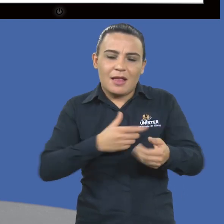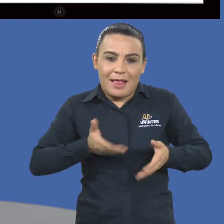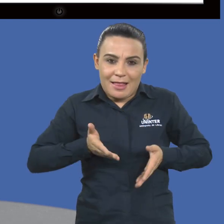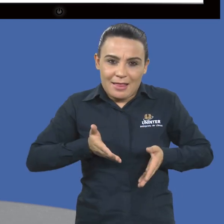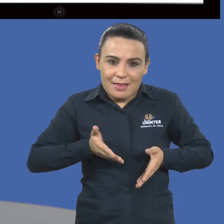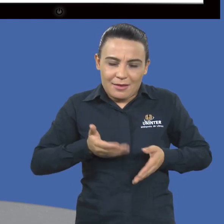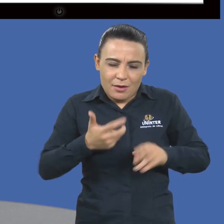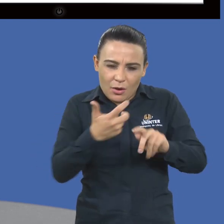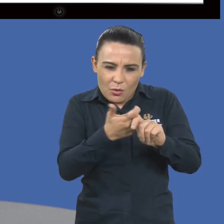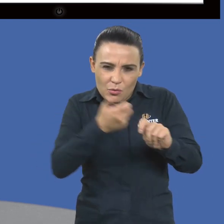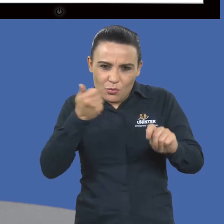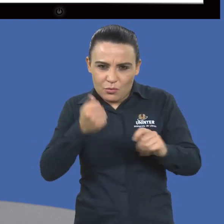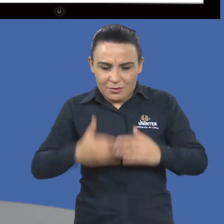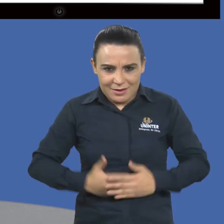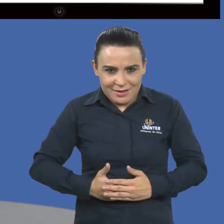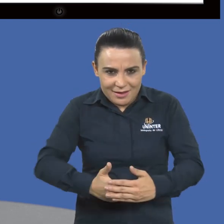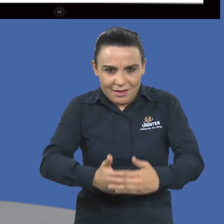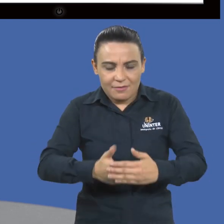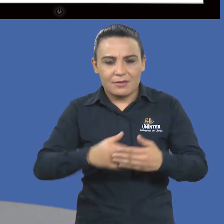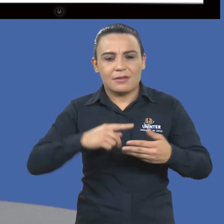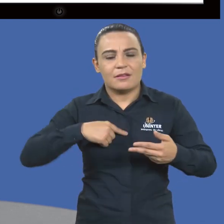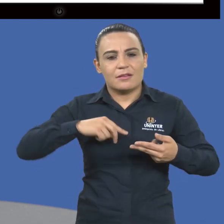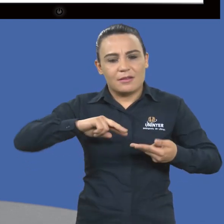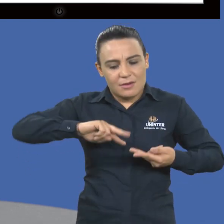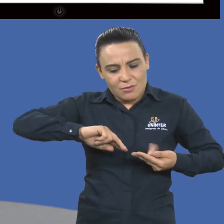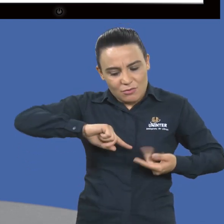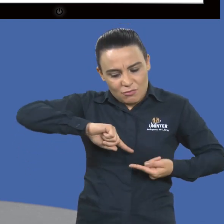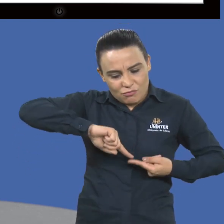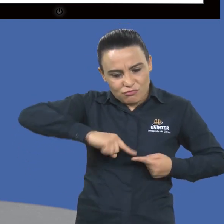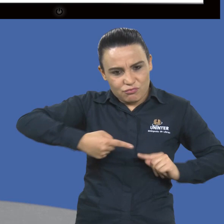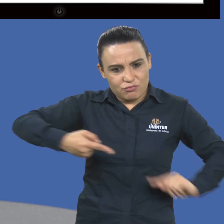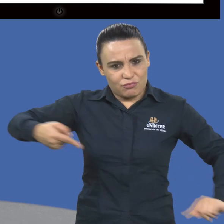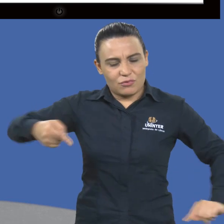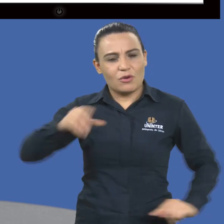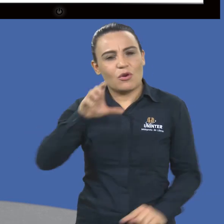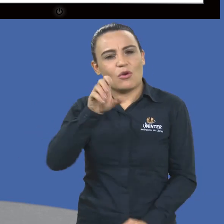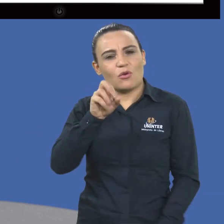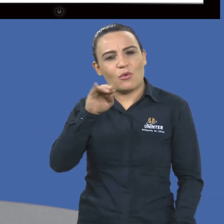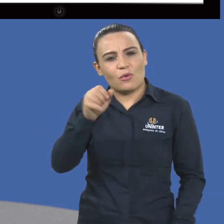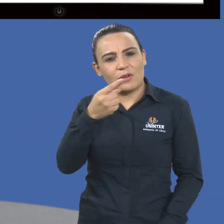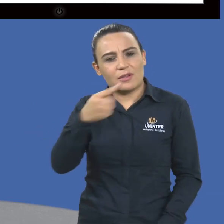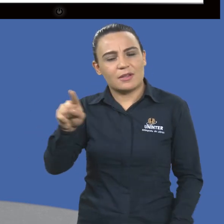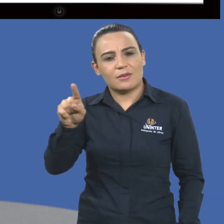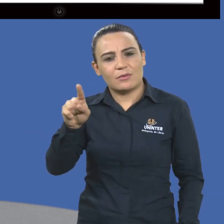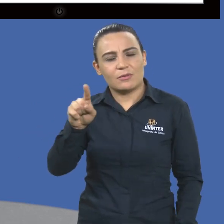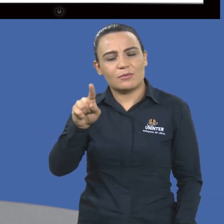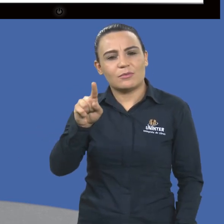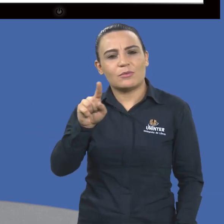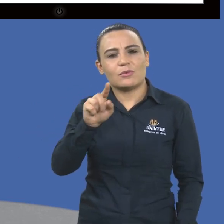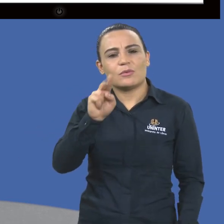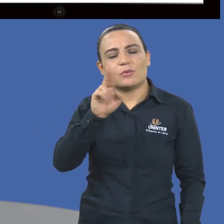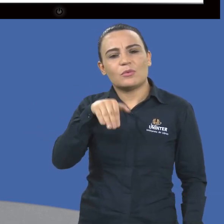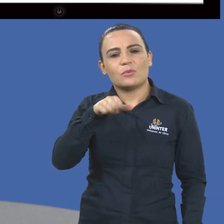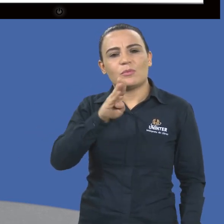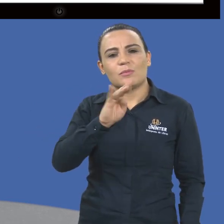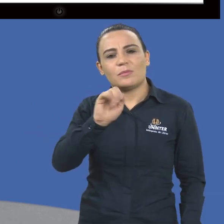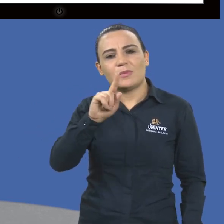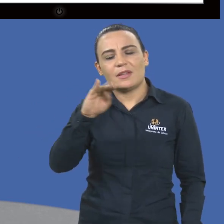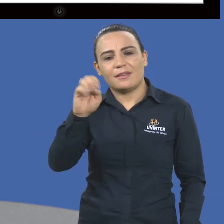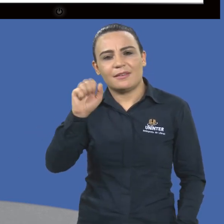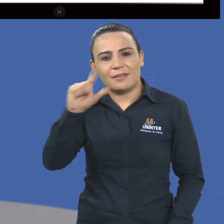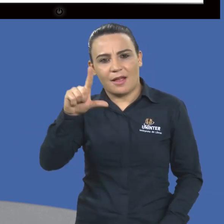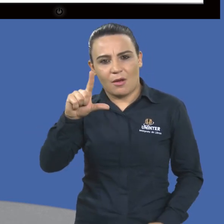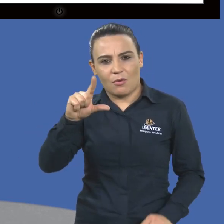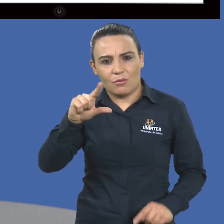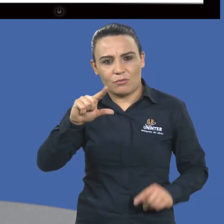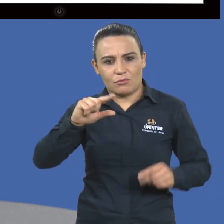de sangue do cordão umbilical para fazer um estudo. E muitos pais perguntam assim: